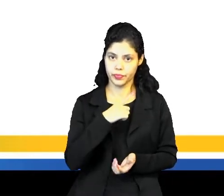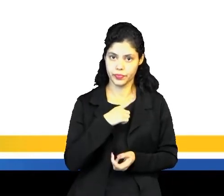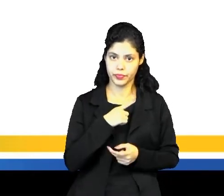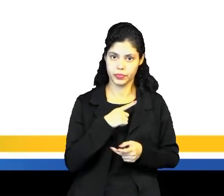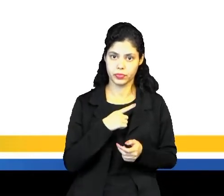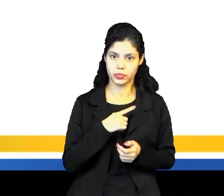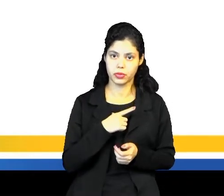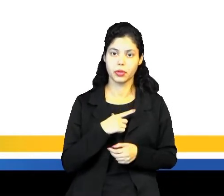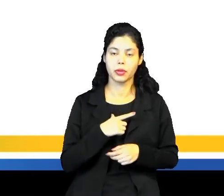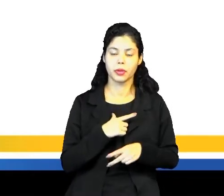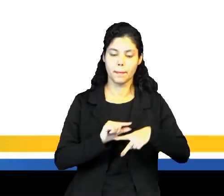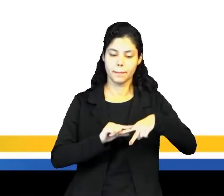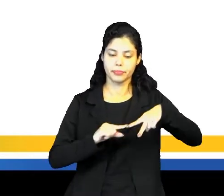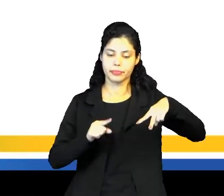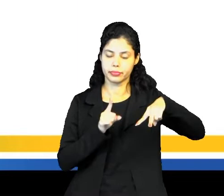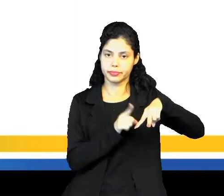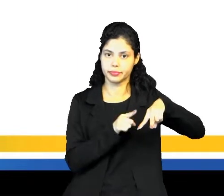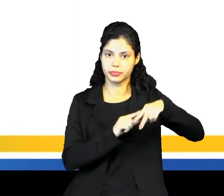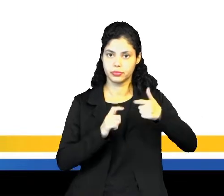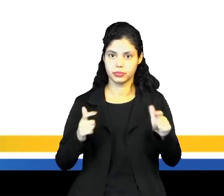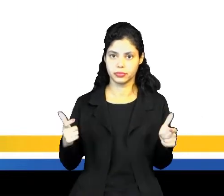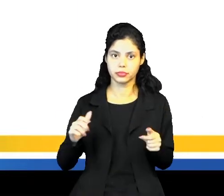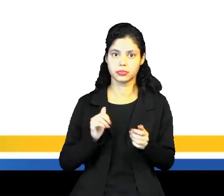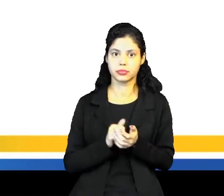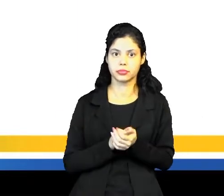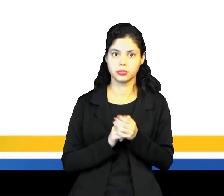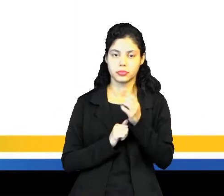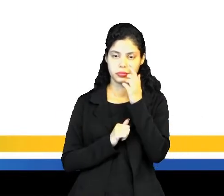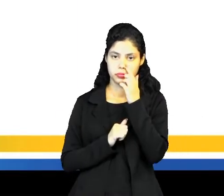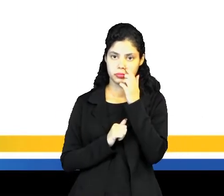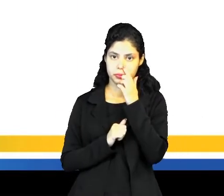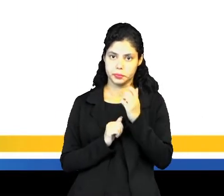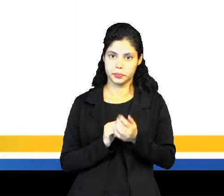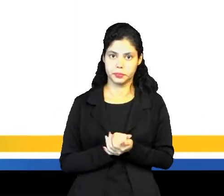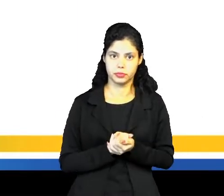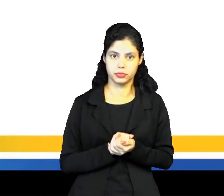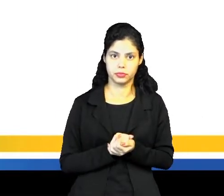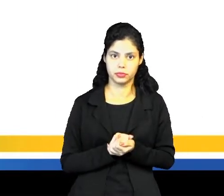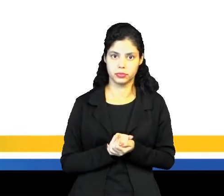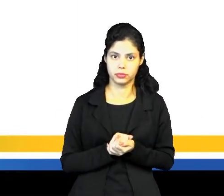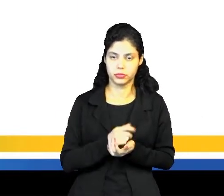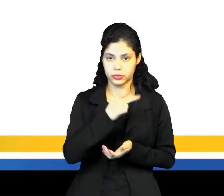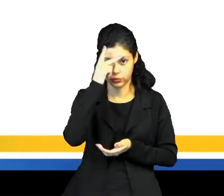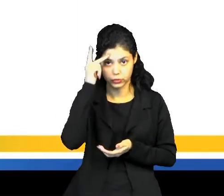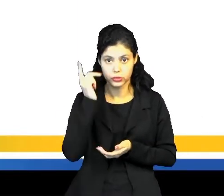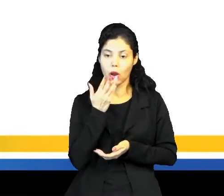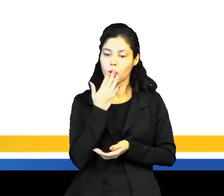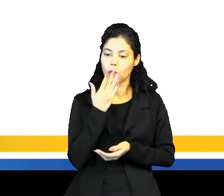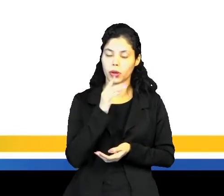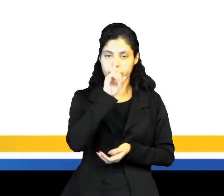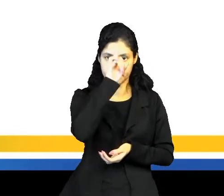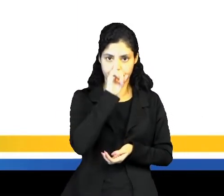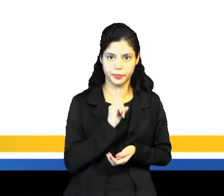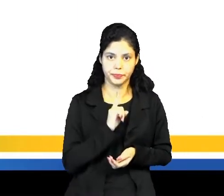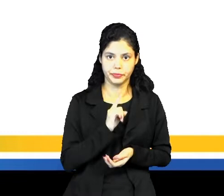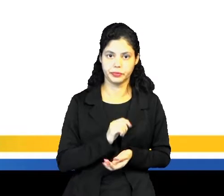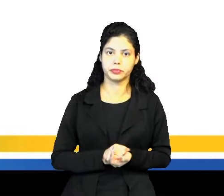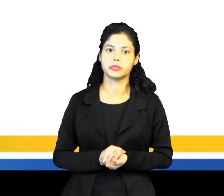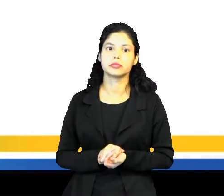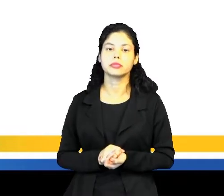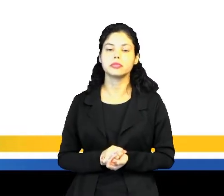as pernas largas, né? Amarelo de tez, ou seja, ele se considera uma pessoa de cor amarela,